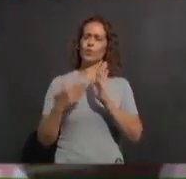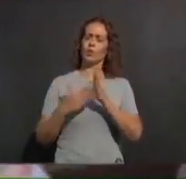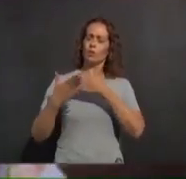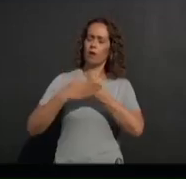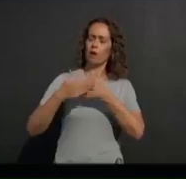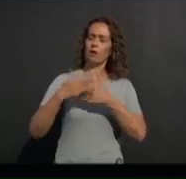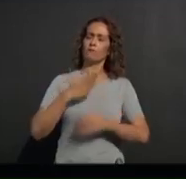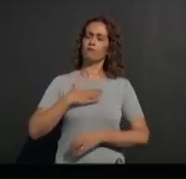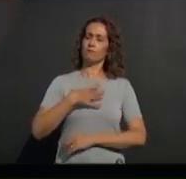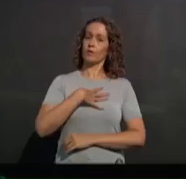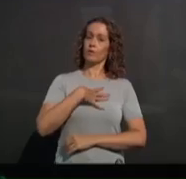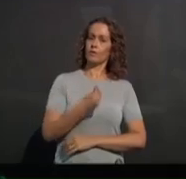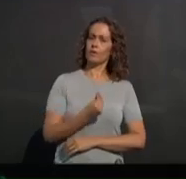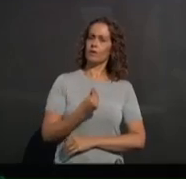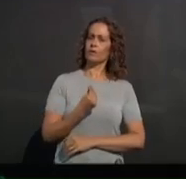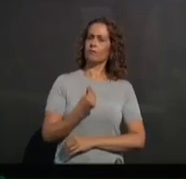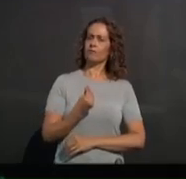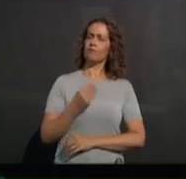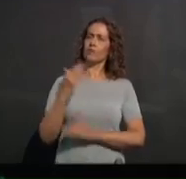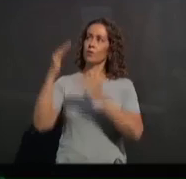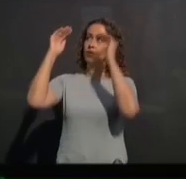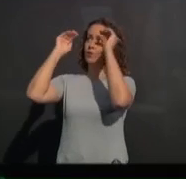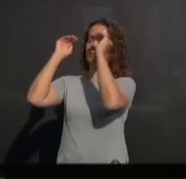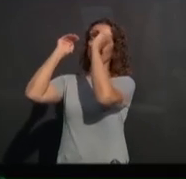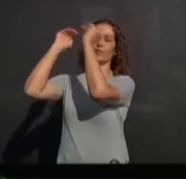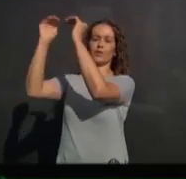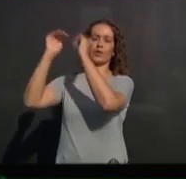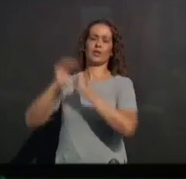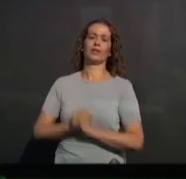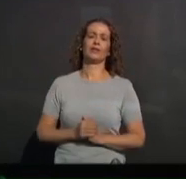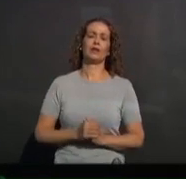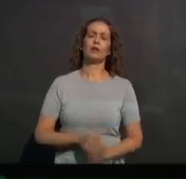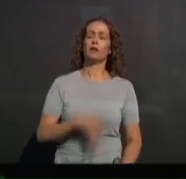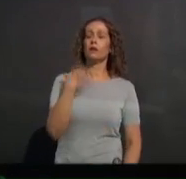obediência. Então deixa eu te dar uma ideia: que cantar e elogiar Deus